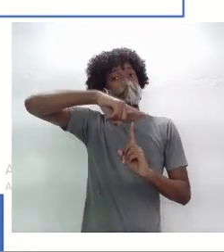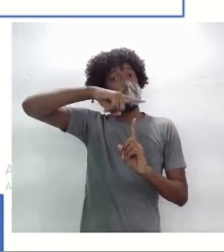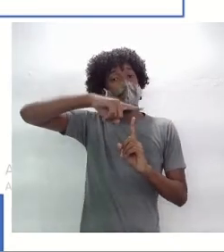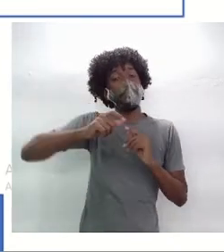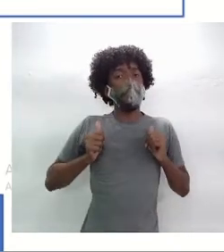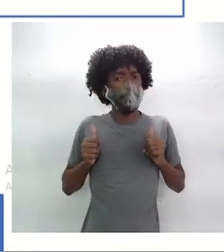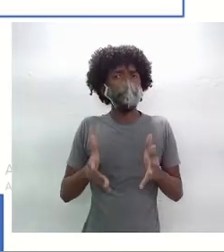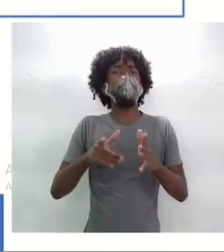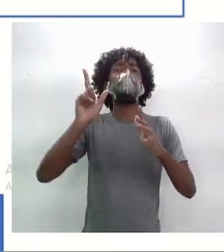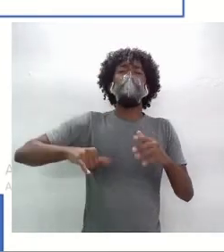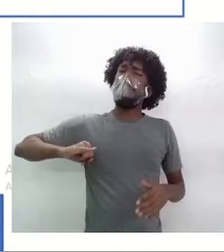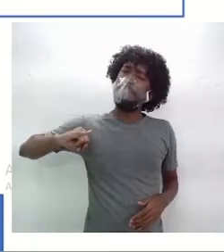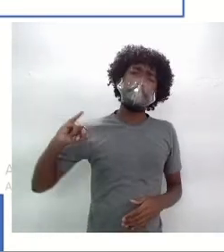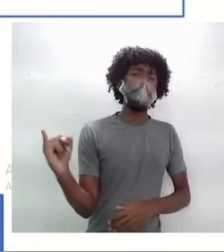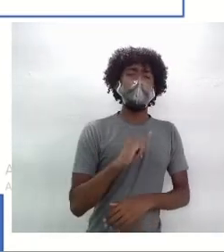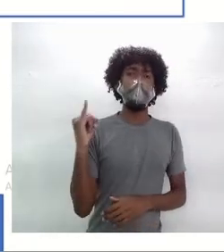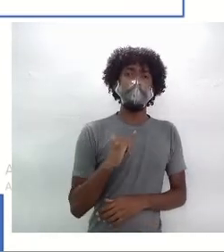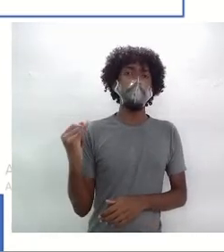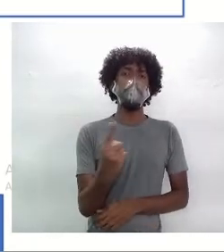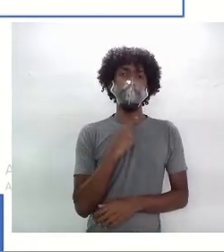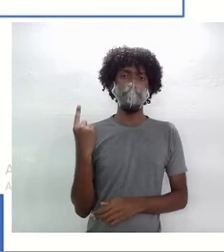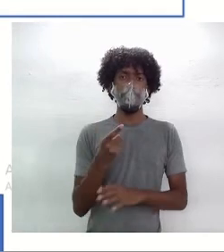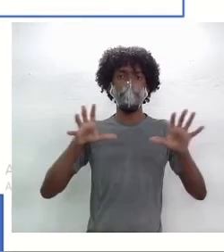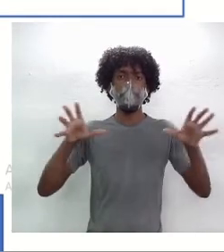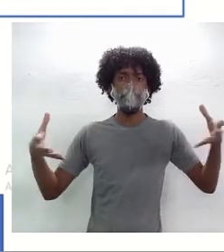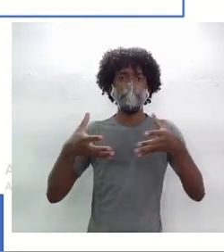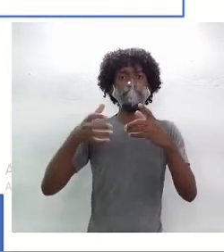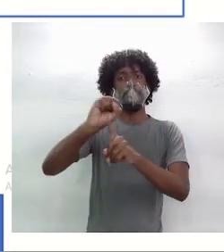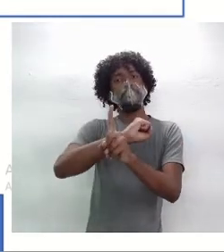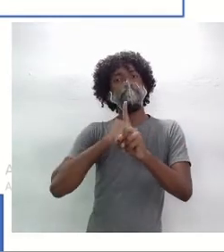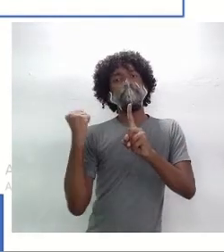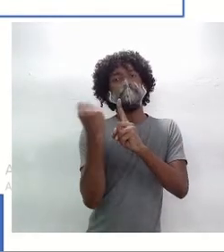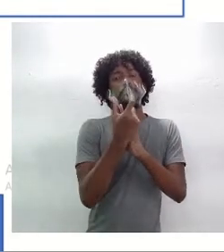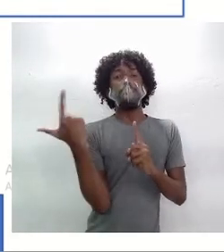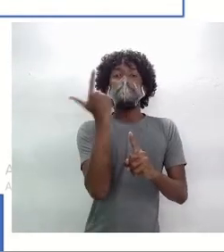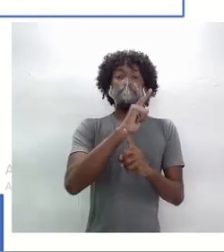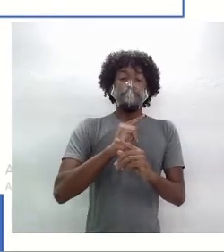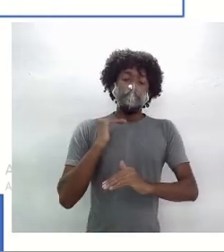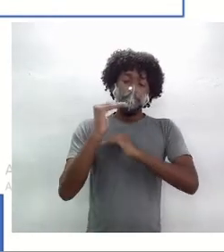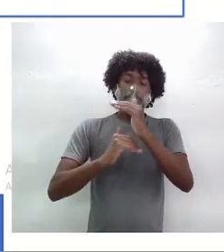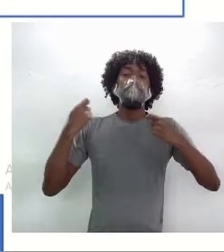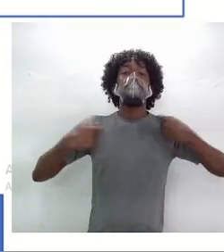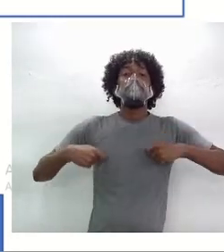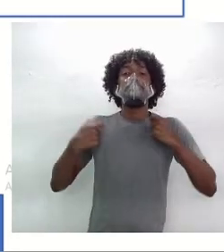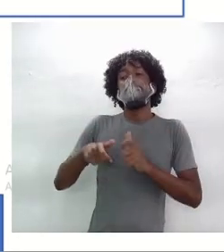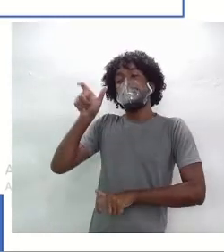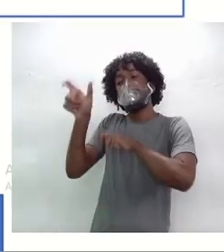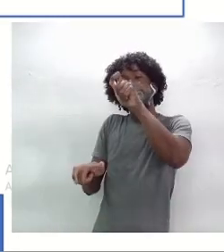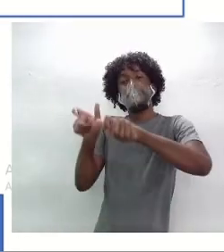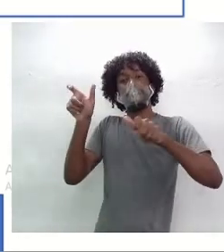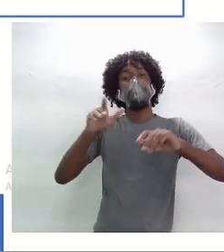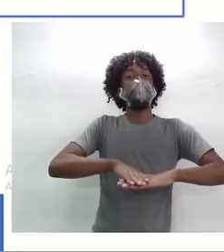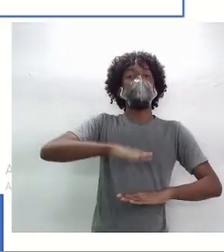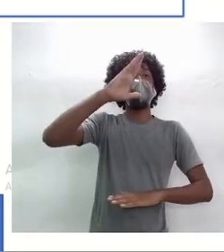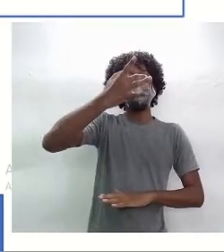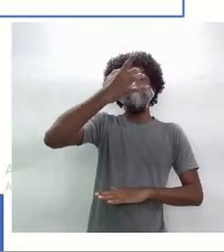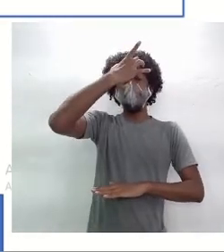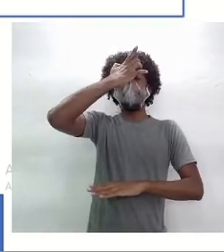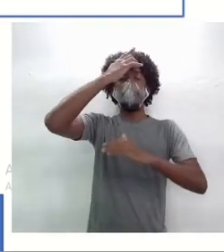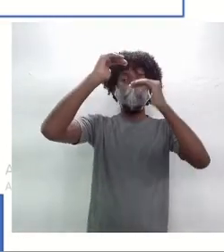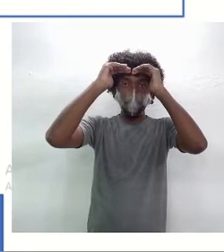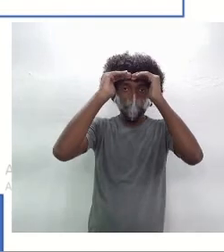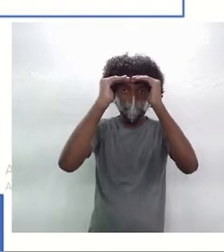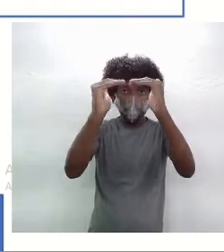é fundamental para a nossa sociedade, que precisa de indivíduos com muito mais